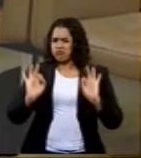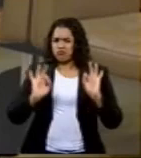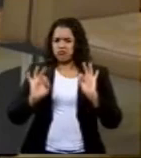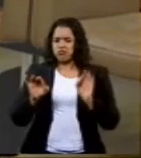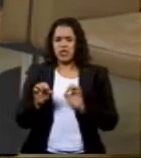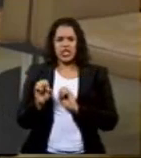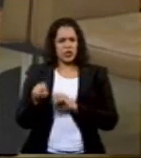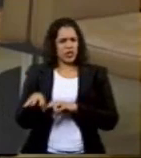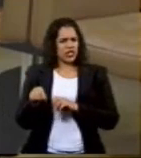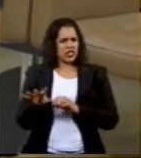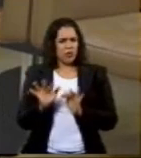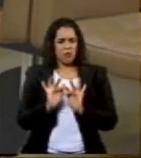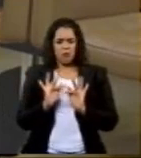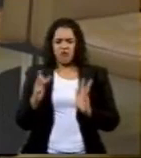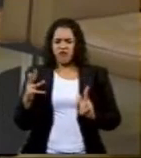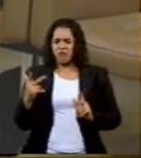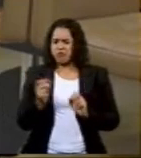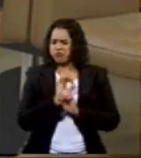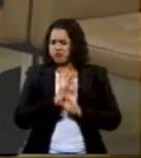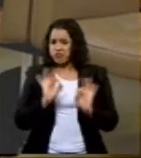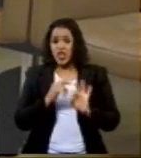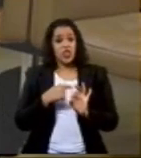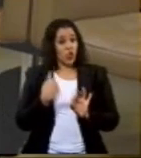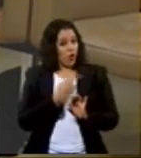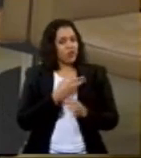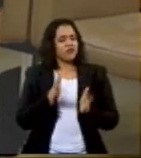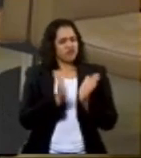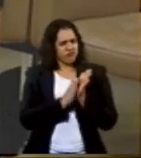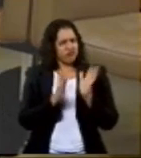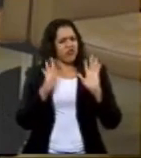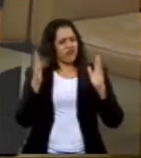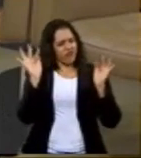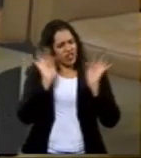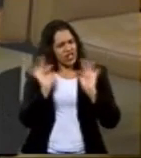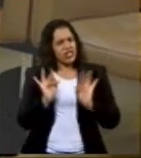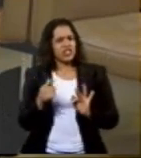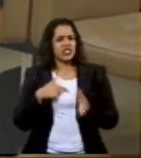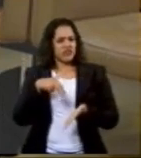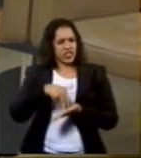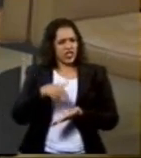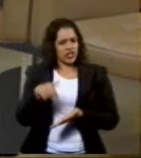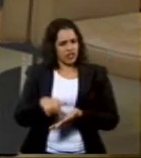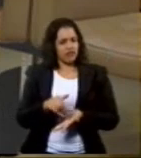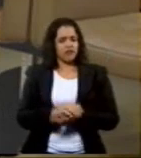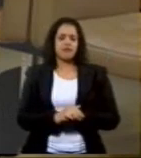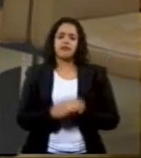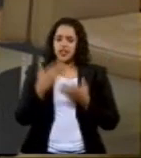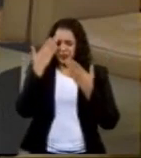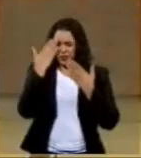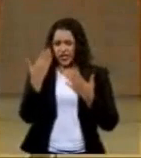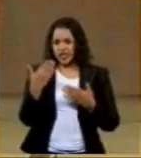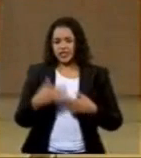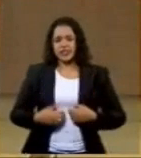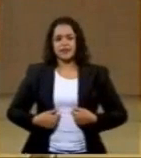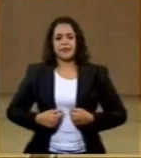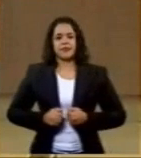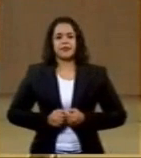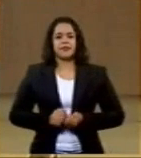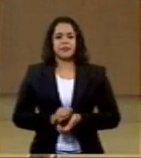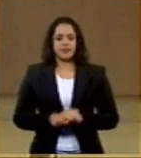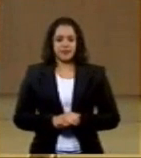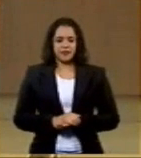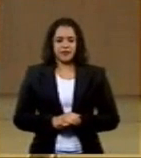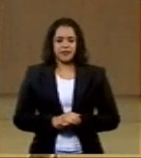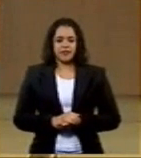educação fantástica e que a gente fica feliz de estar aqui e sustentar perante vossa excelência. Muito obrigada.